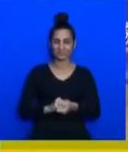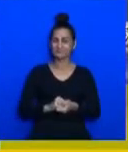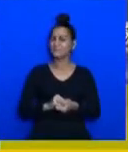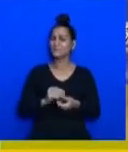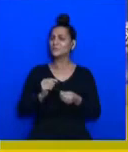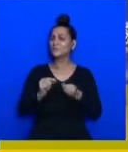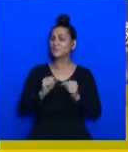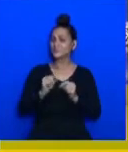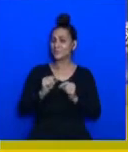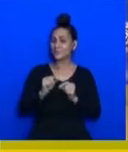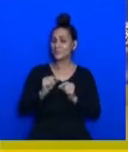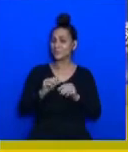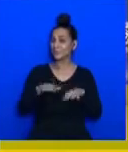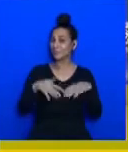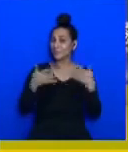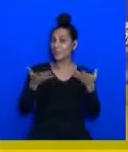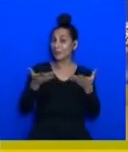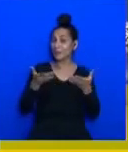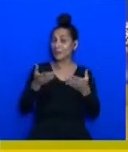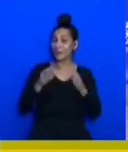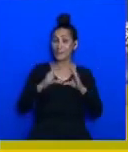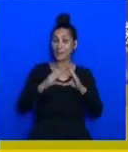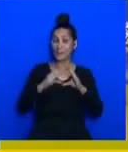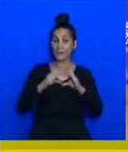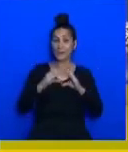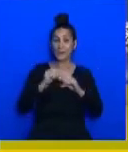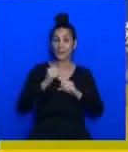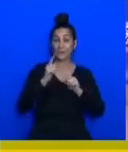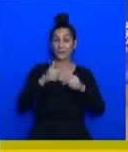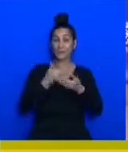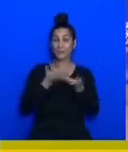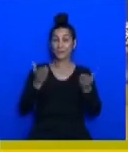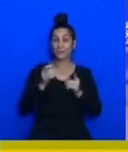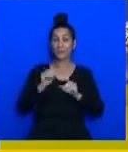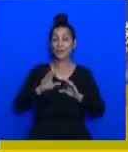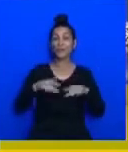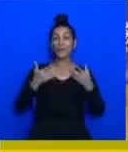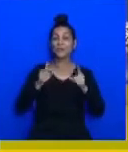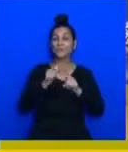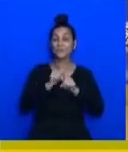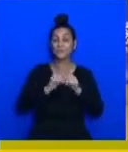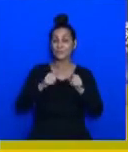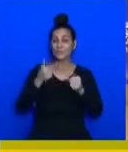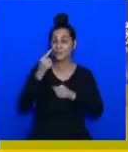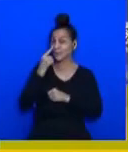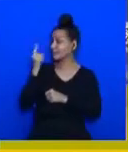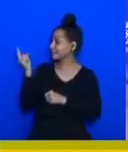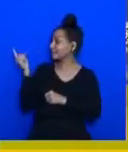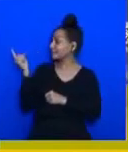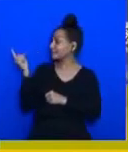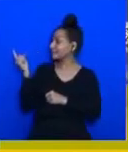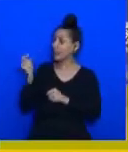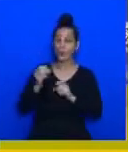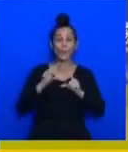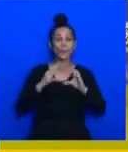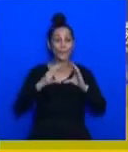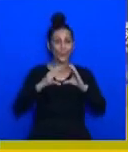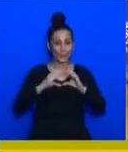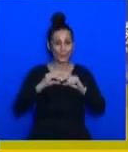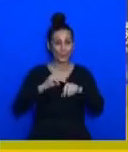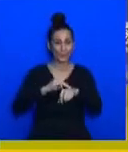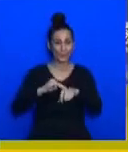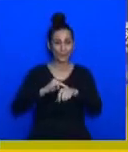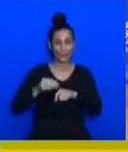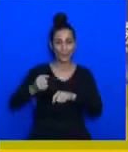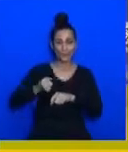O que será que vem por aí? Boa sorte para você. Qual é o seu mês da sorte, hein? Tá na tela. Bola marrom,